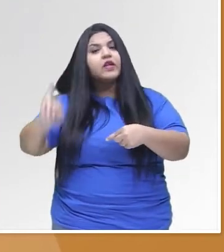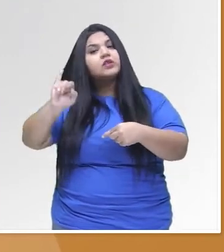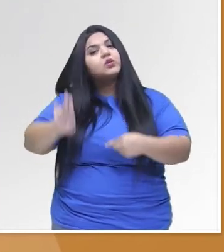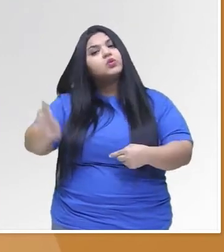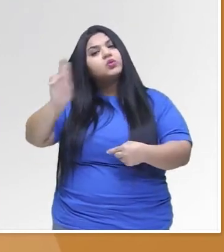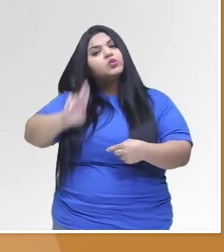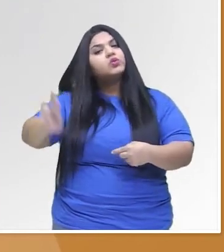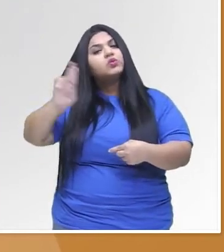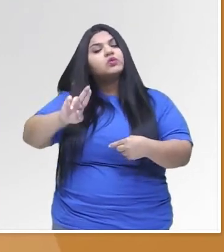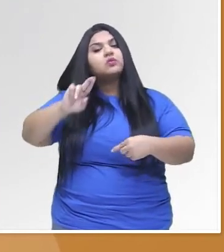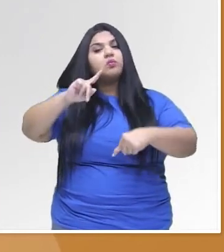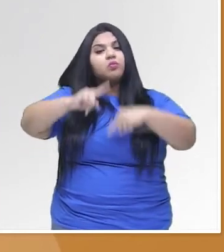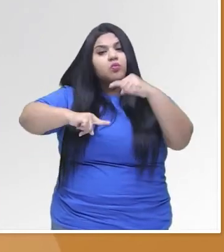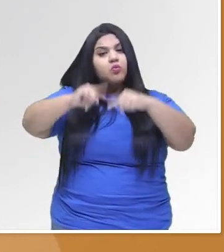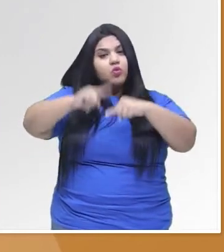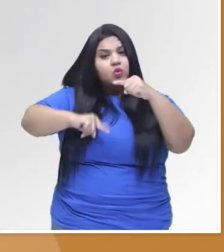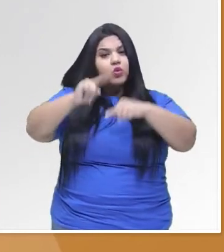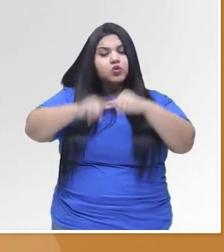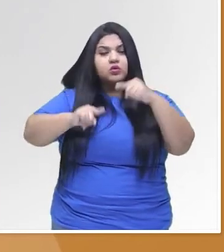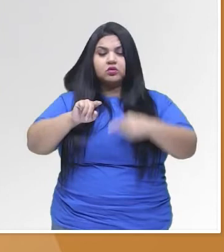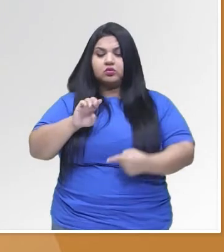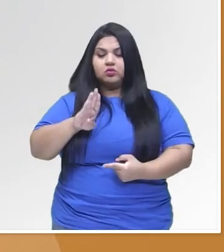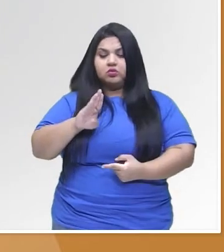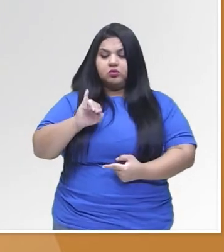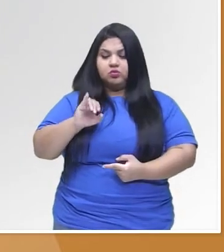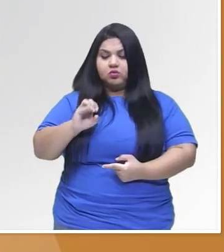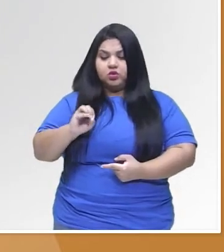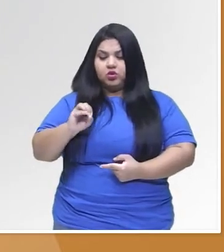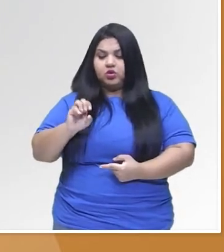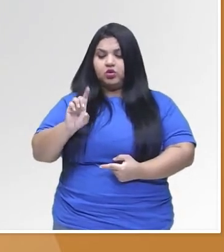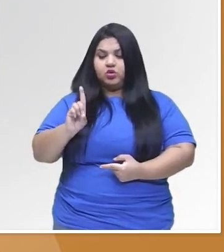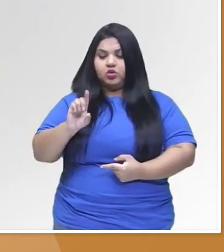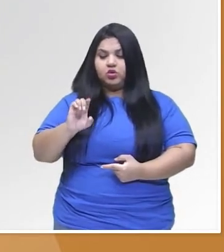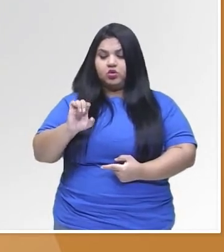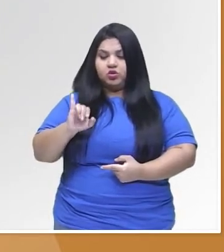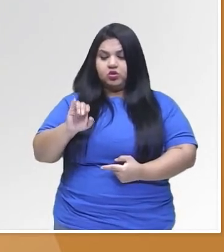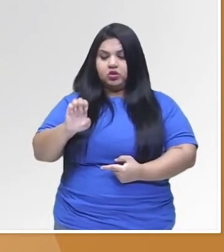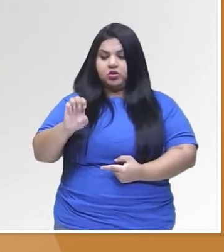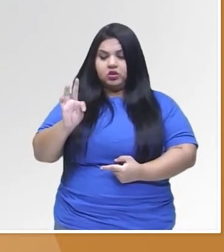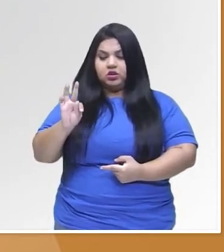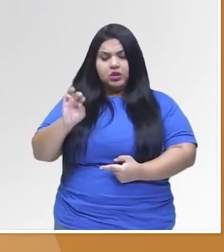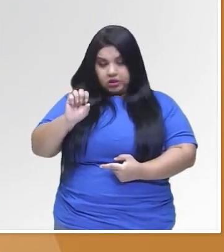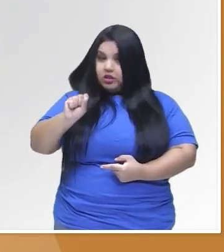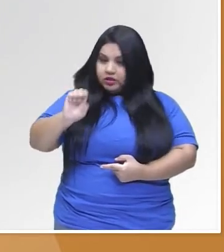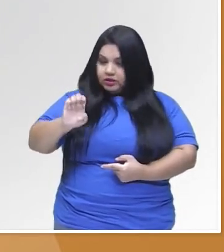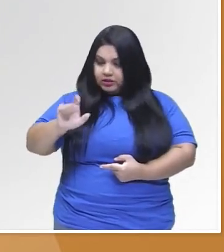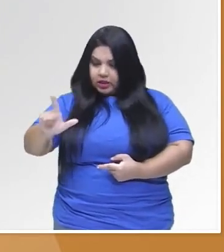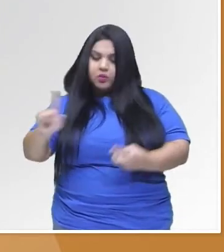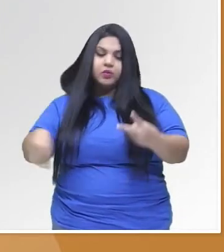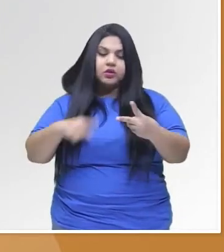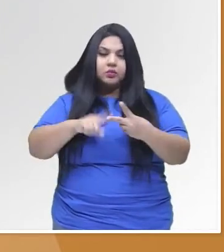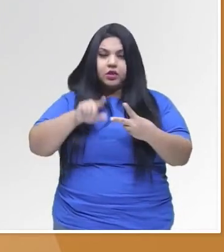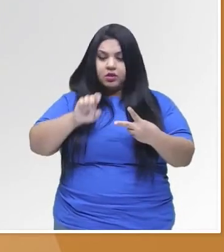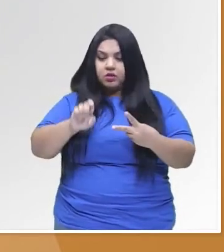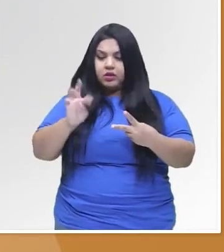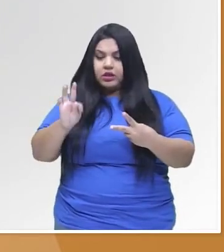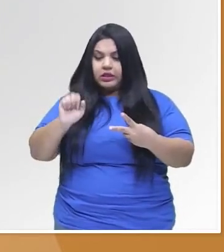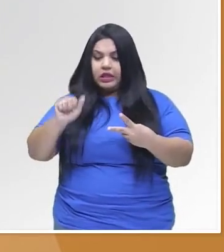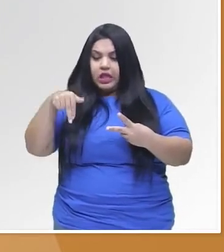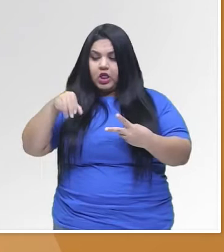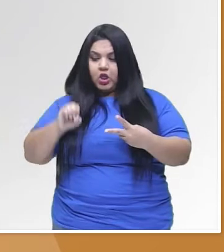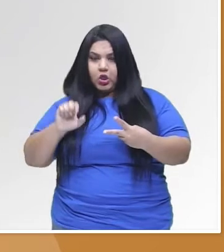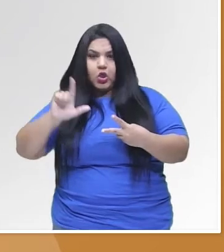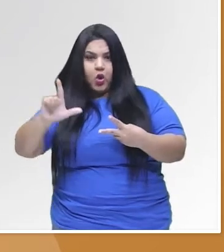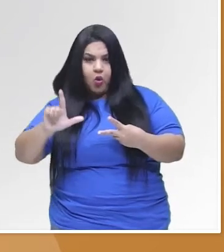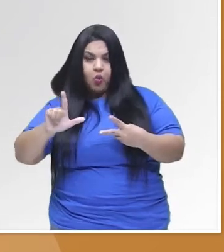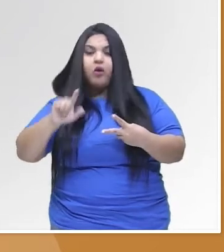na produção do biodiesel, tá? E do etanol. Você já ouviu falar do etanol? Pois é produzido a partir da